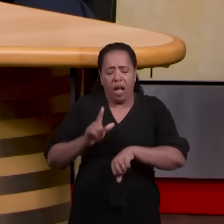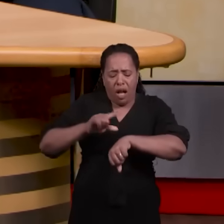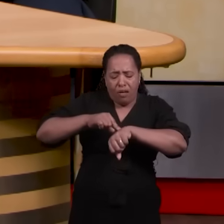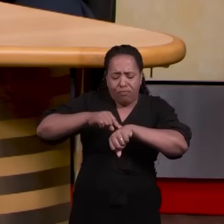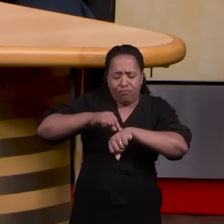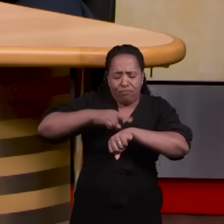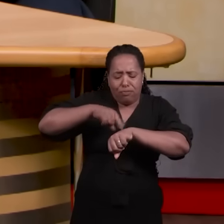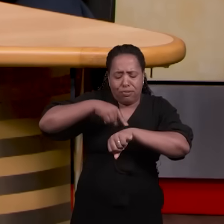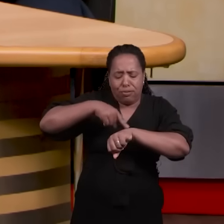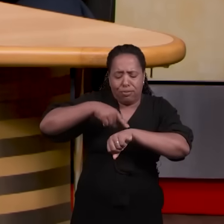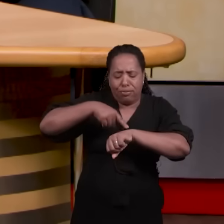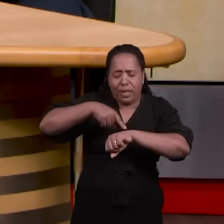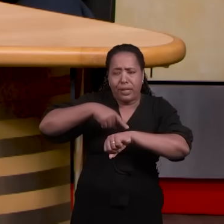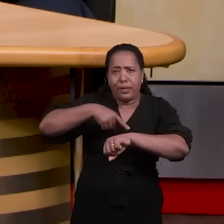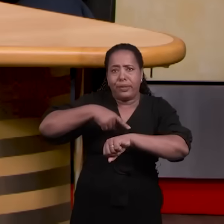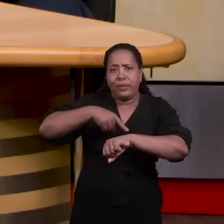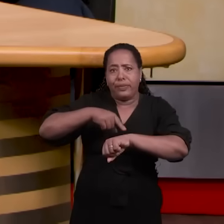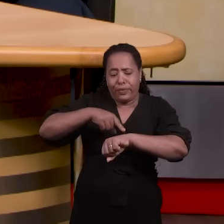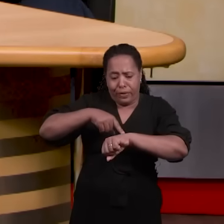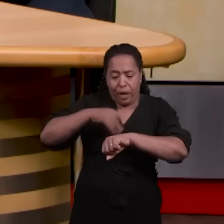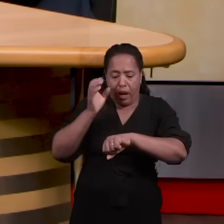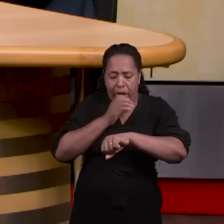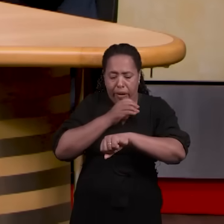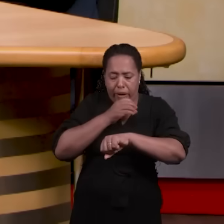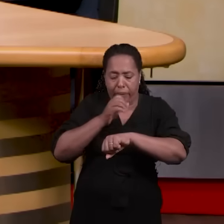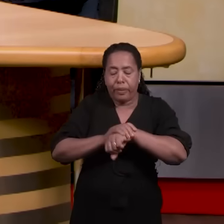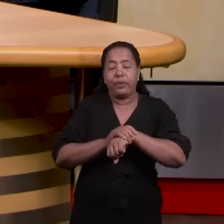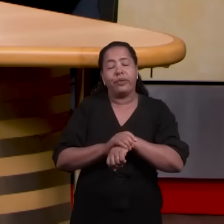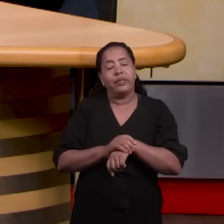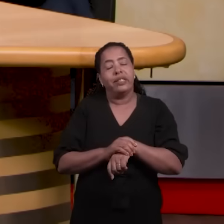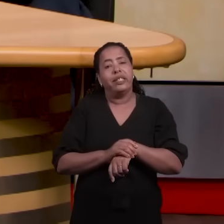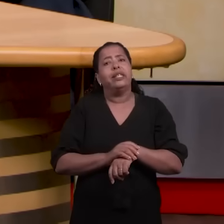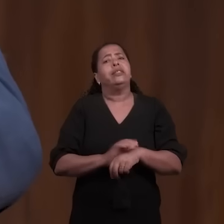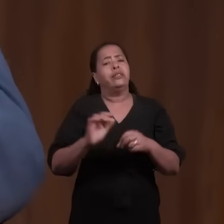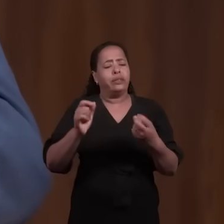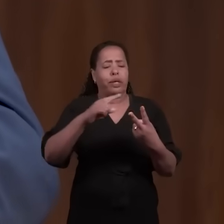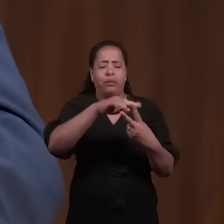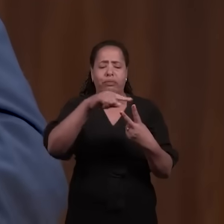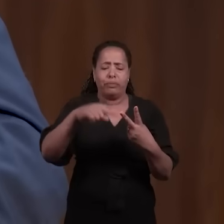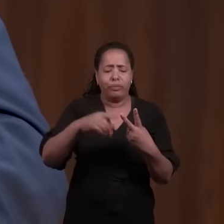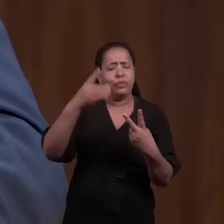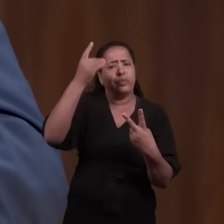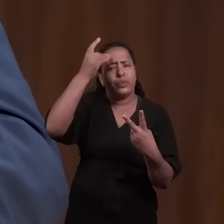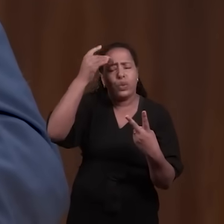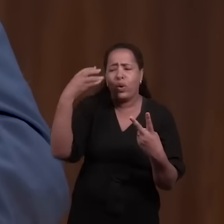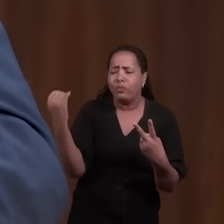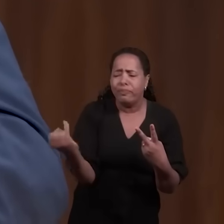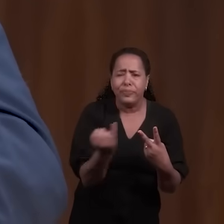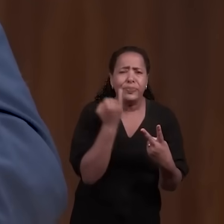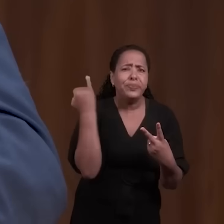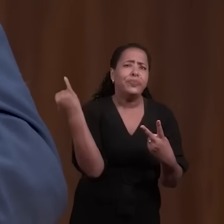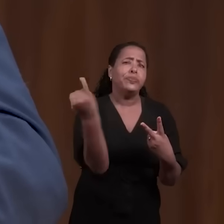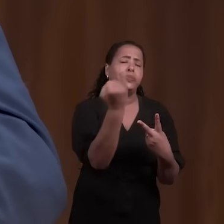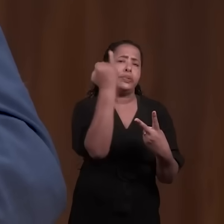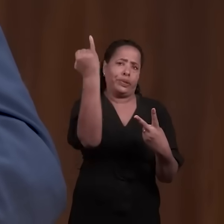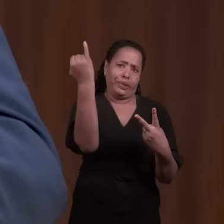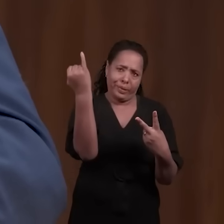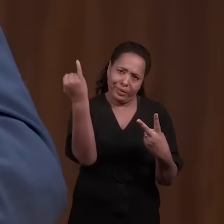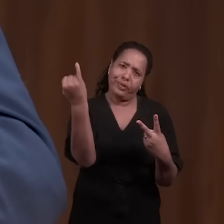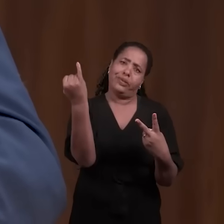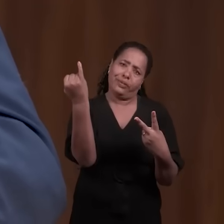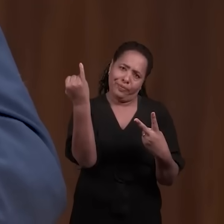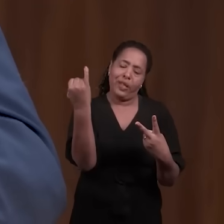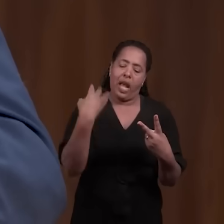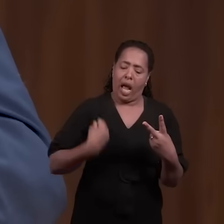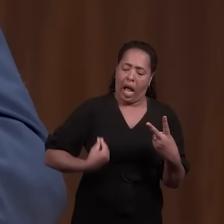o tempo está passou rápido, né? Passou rápido. Bem, passa depressa. Nós falamos sobre esses dois dons, são muito